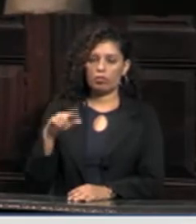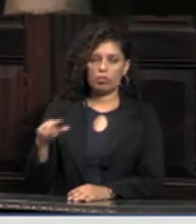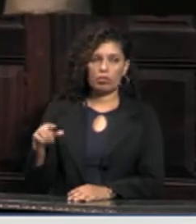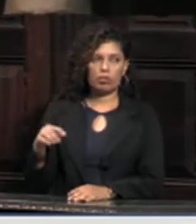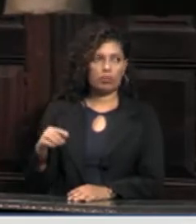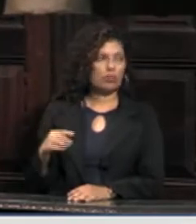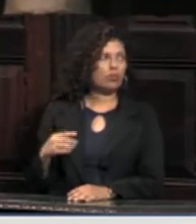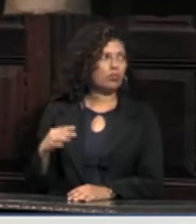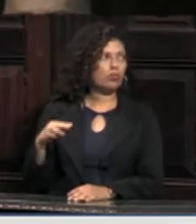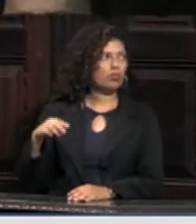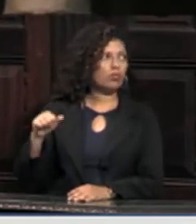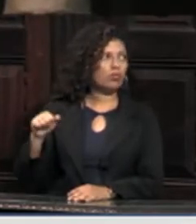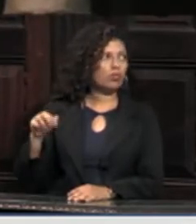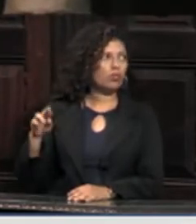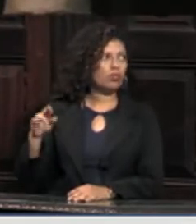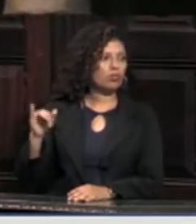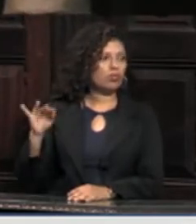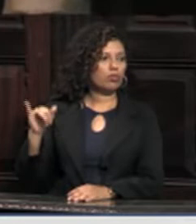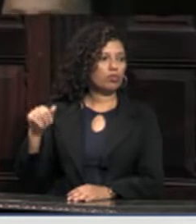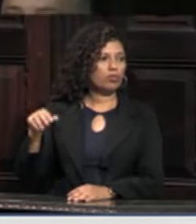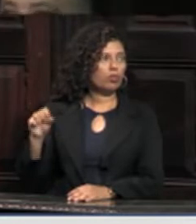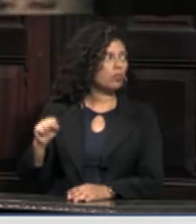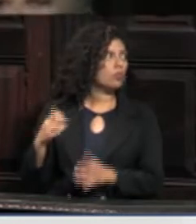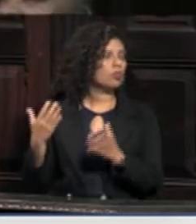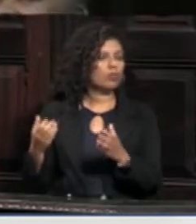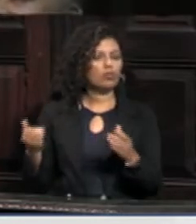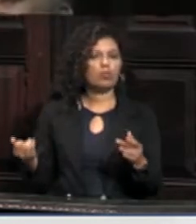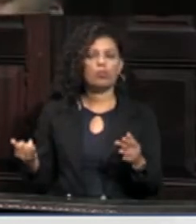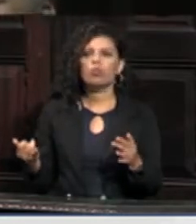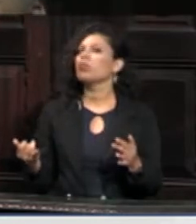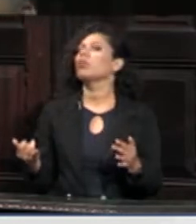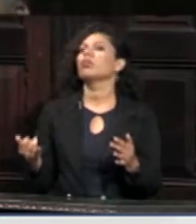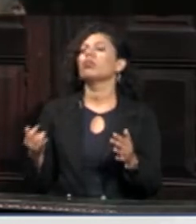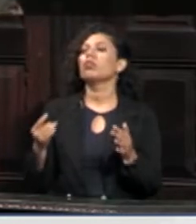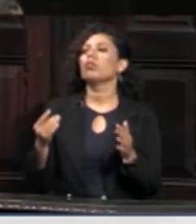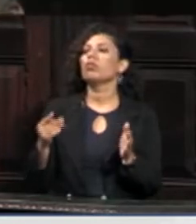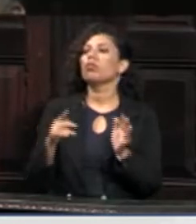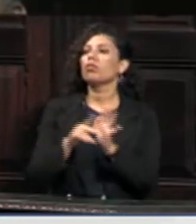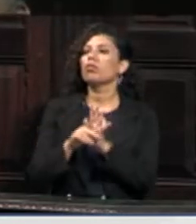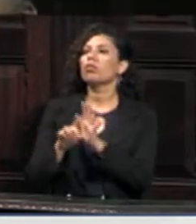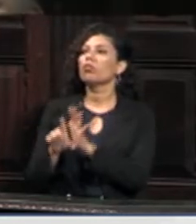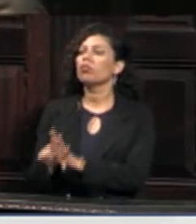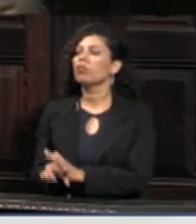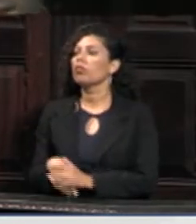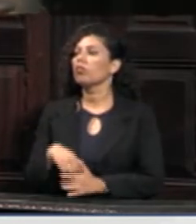senhor Eduardo, requer a inclusão do PL